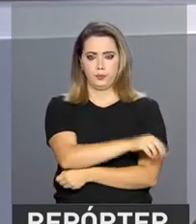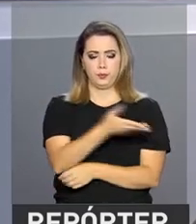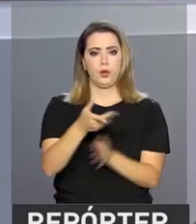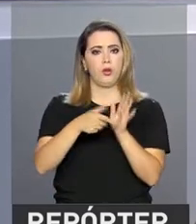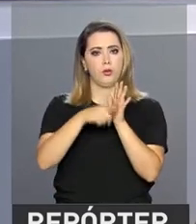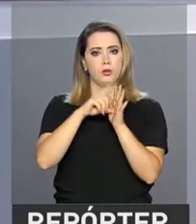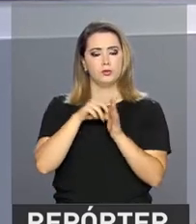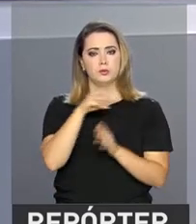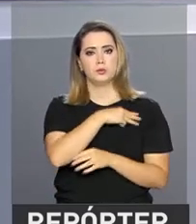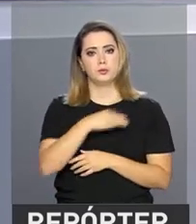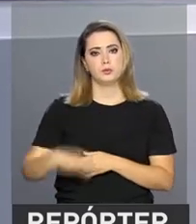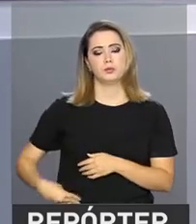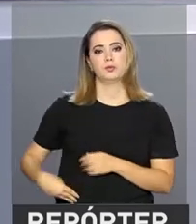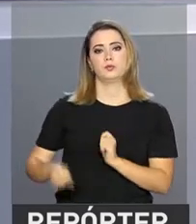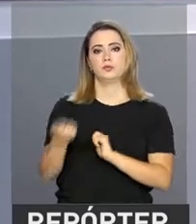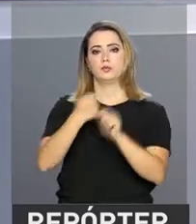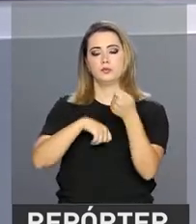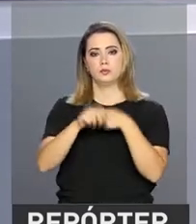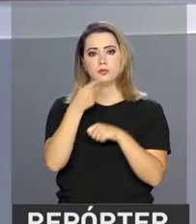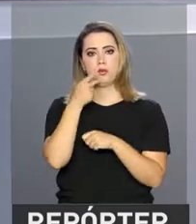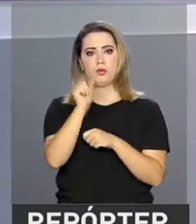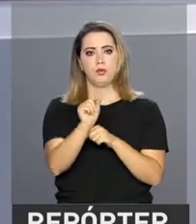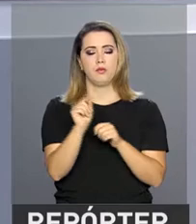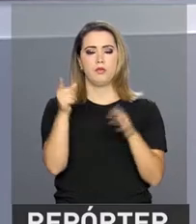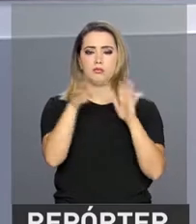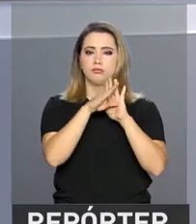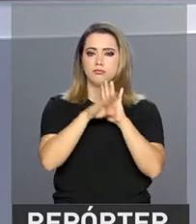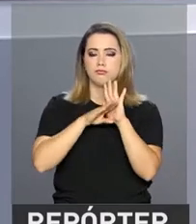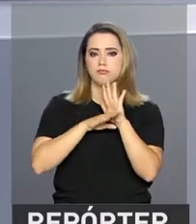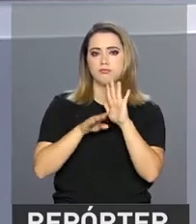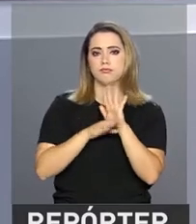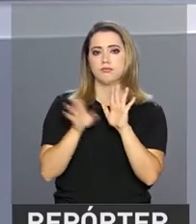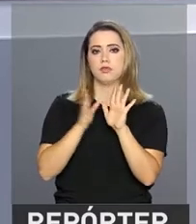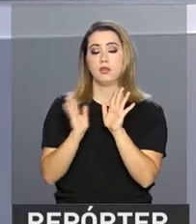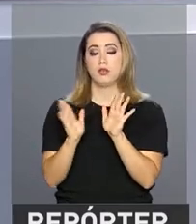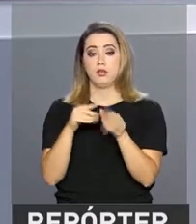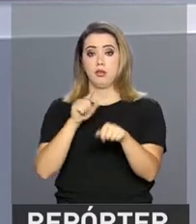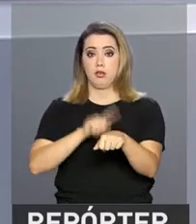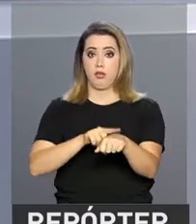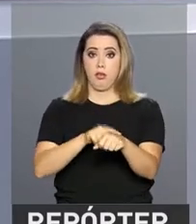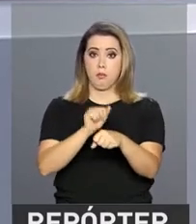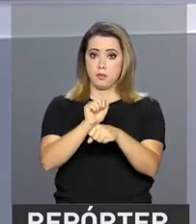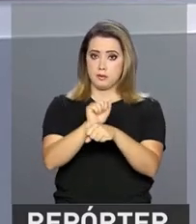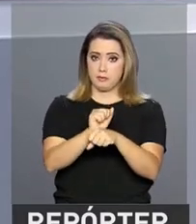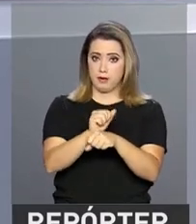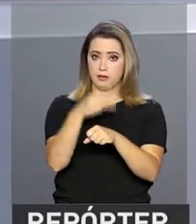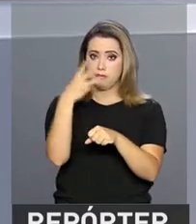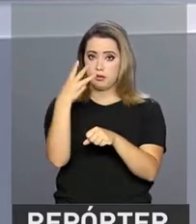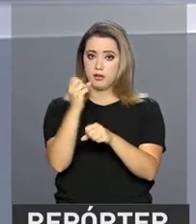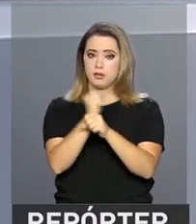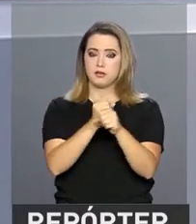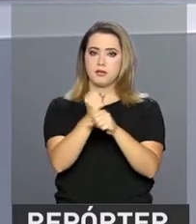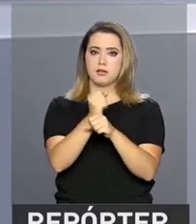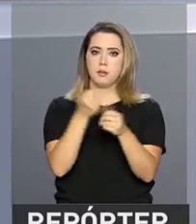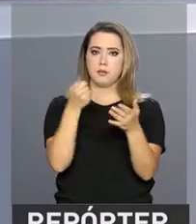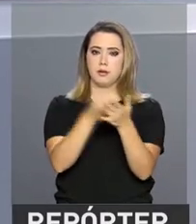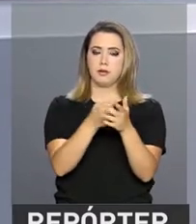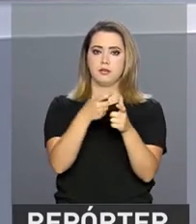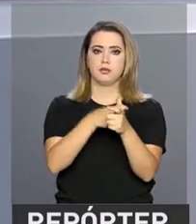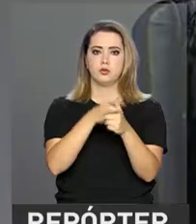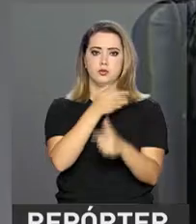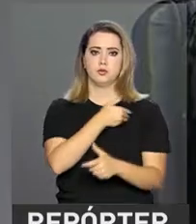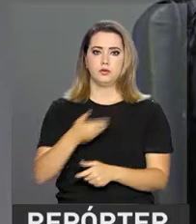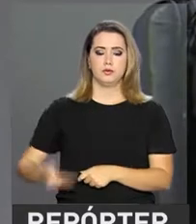o ministro da Fazenda, Henrique Meirelles, falou sobre o plano que vai suspender por 3 anos a dívida do Estado do Rio com a União.